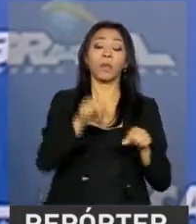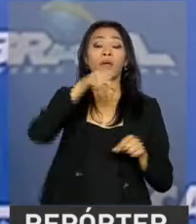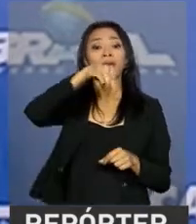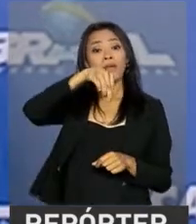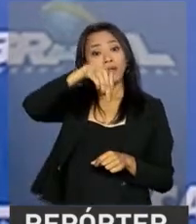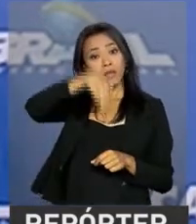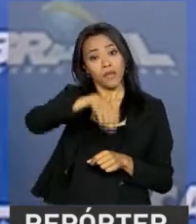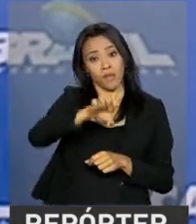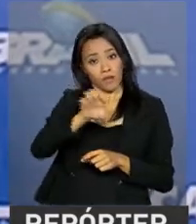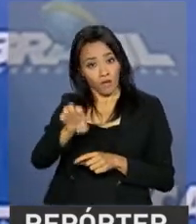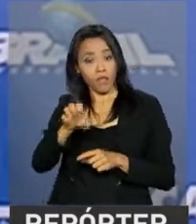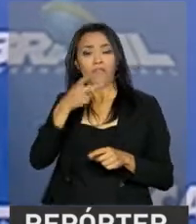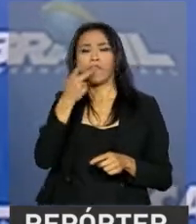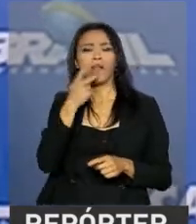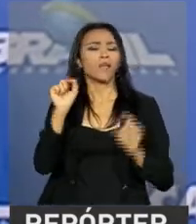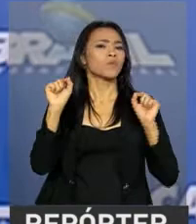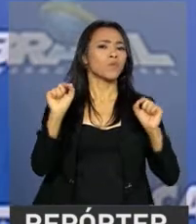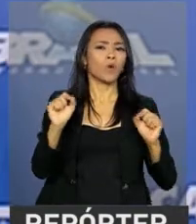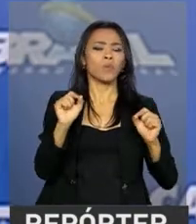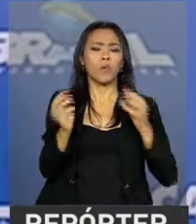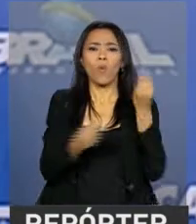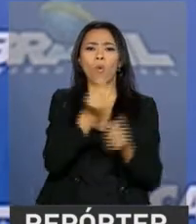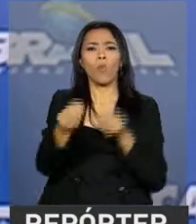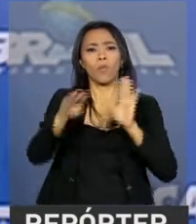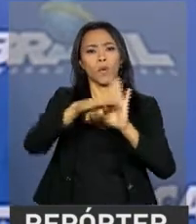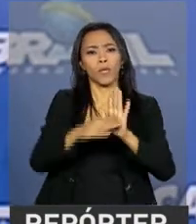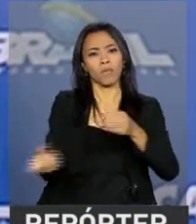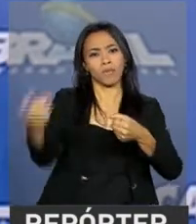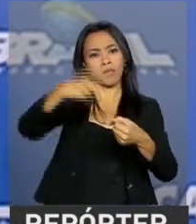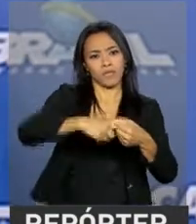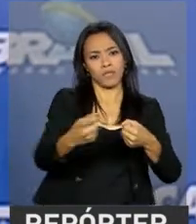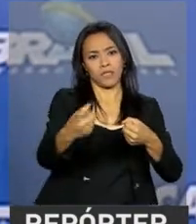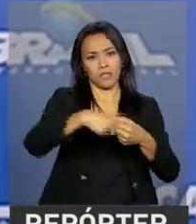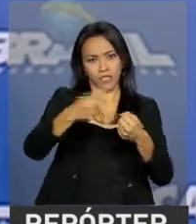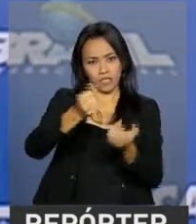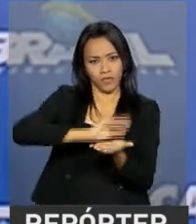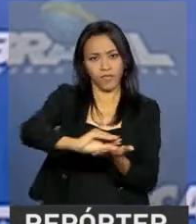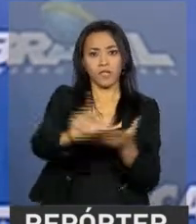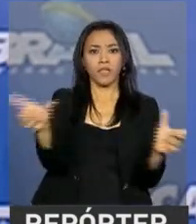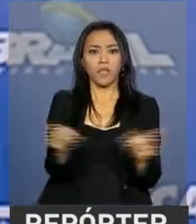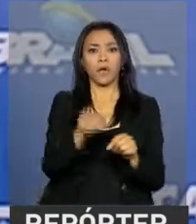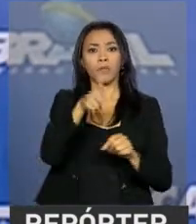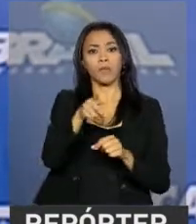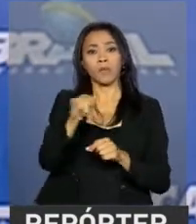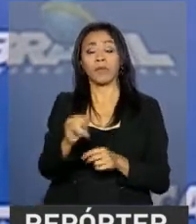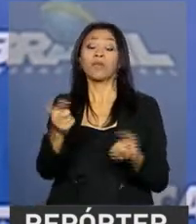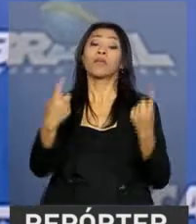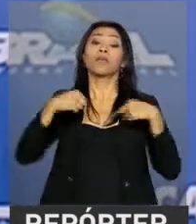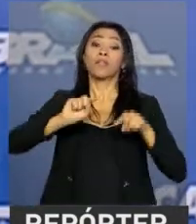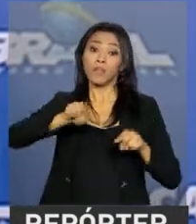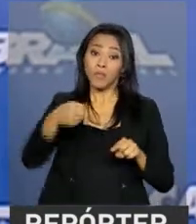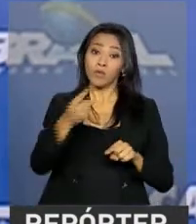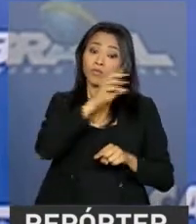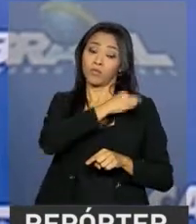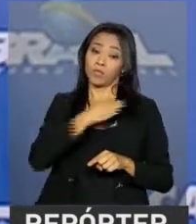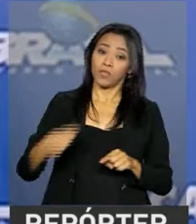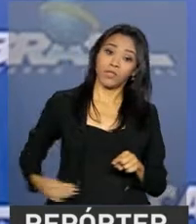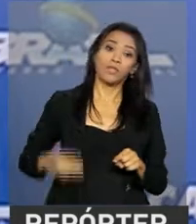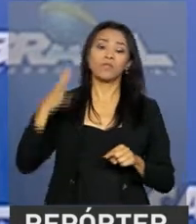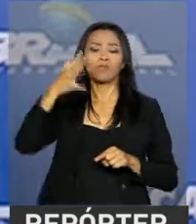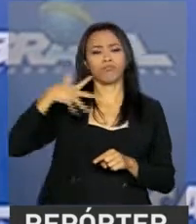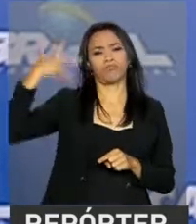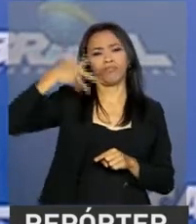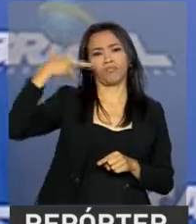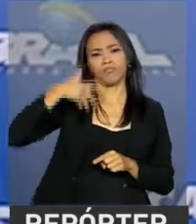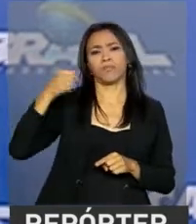que fala sobre o programa de parceria de investimento o bebê eo ministro da educação mendonça filho que para a exposição em um painel sobre